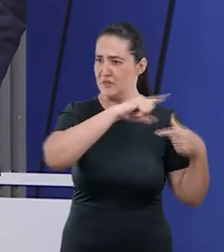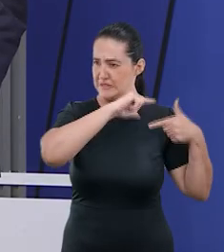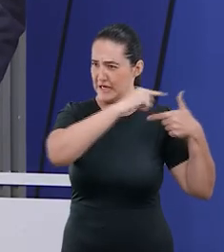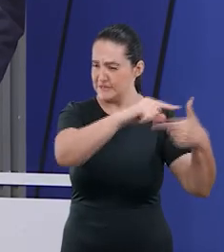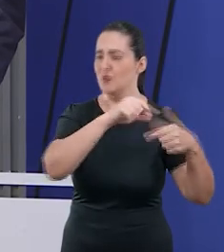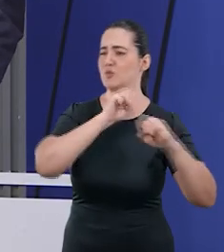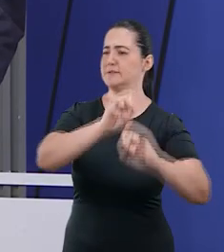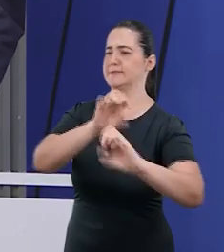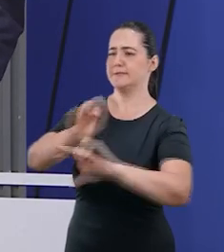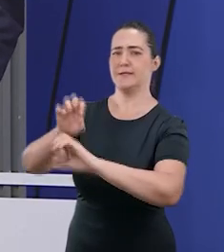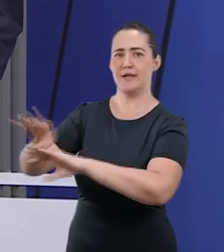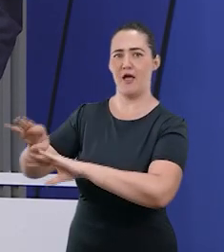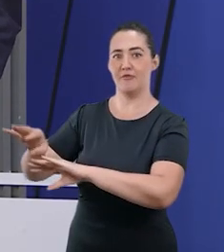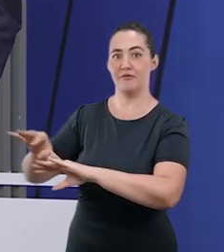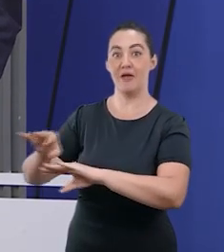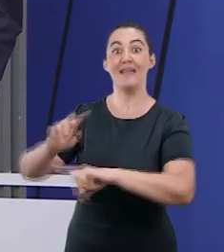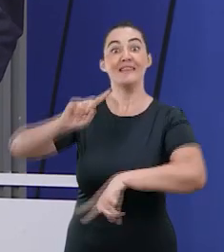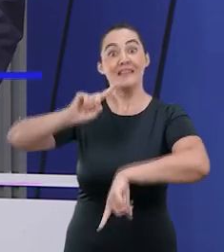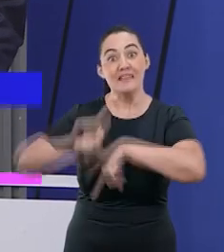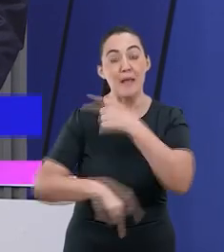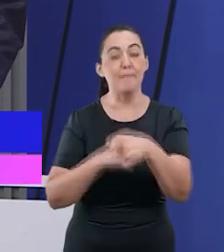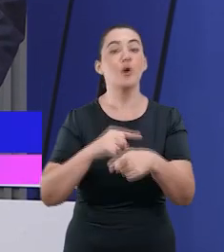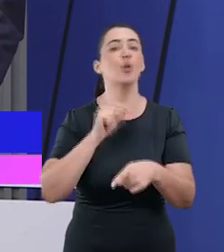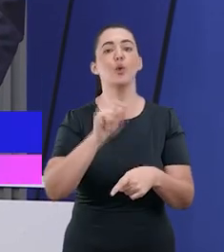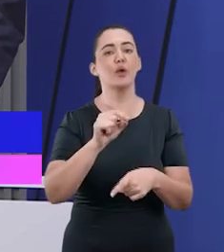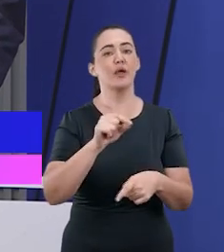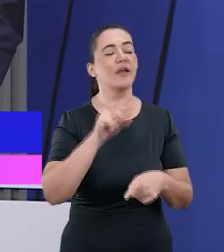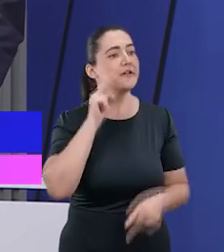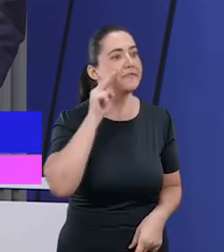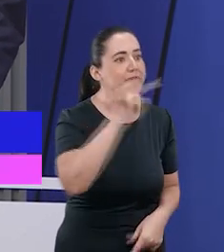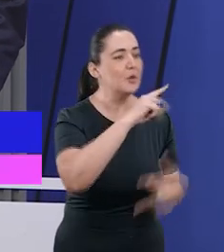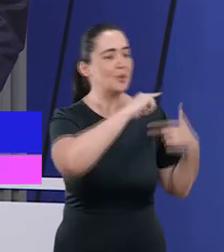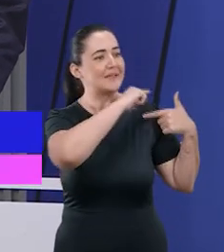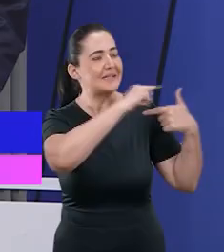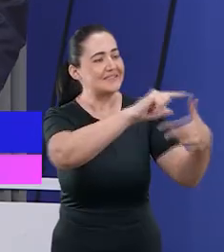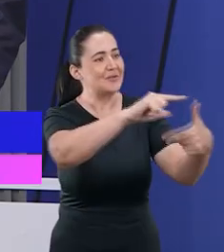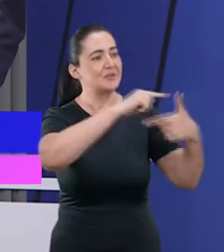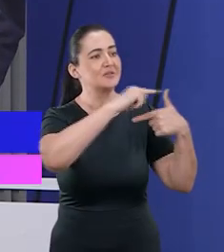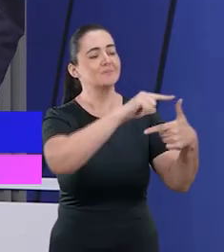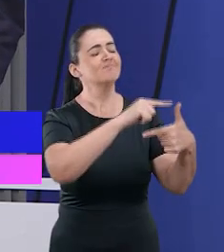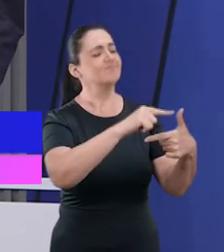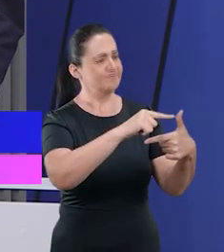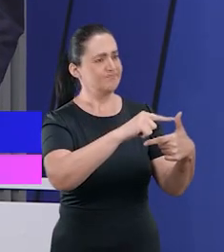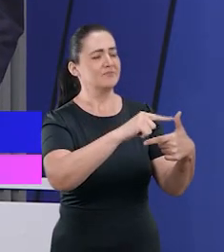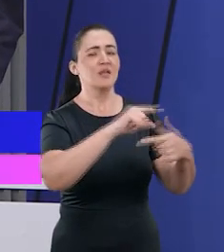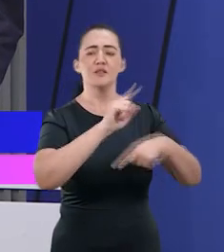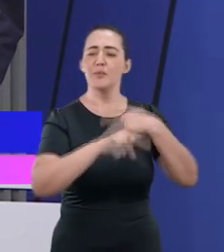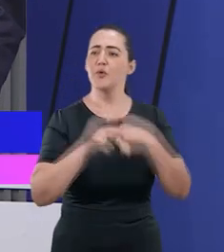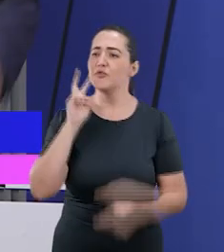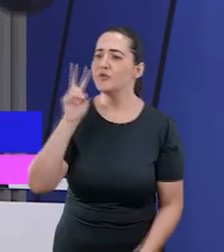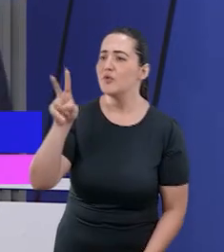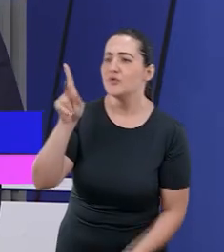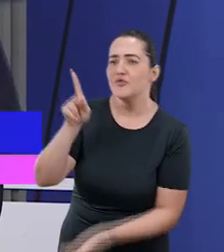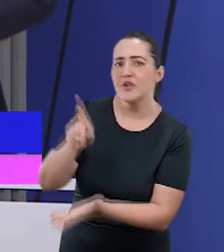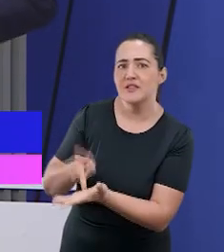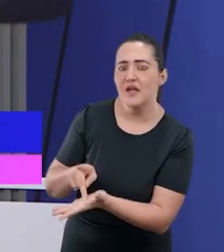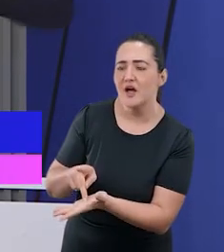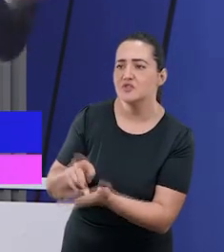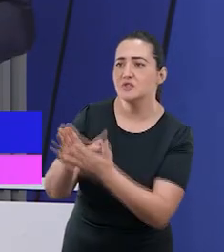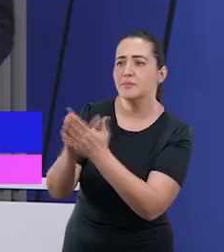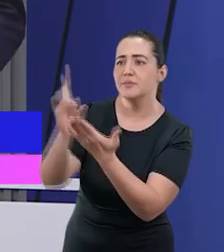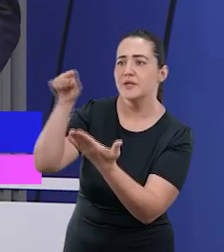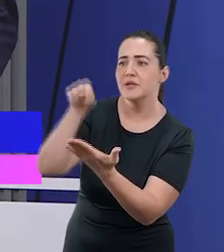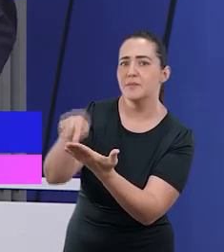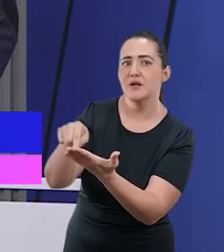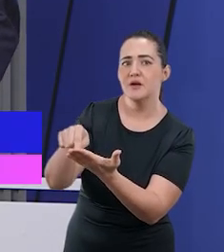tradições. Mas ele um dia compreendeu que tradição não é revelação. E se tradição não é revelação, você fica com a revelação